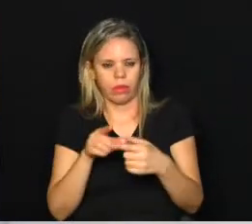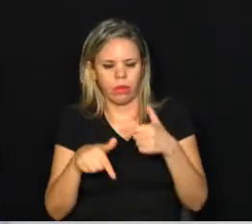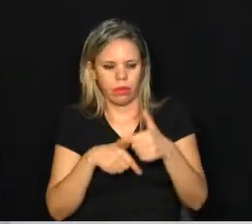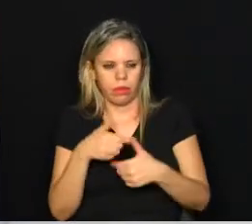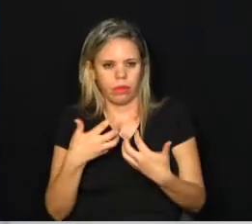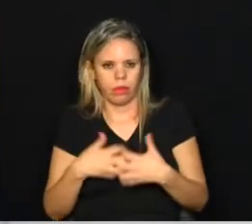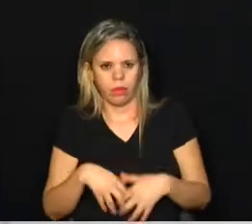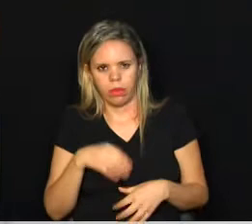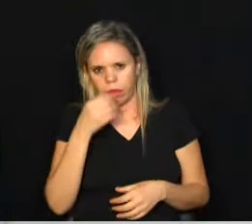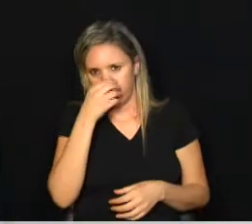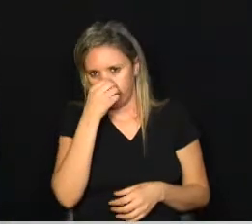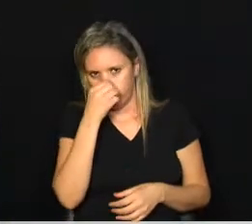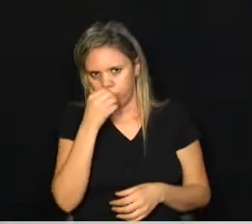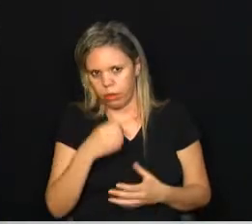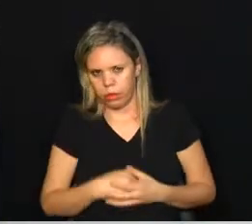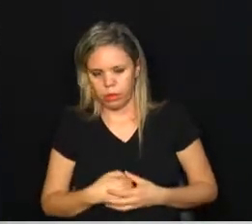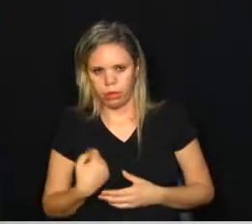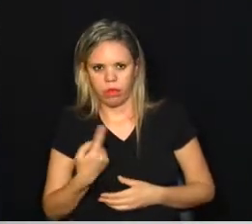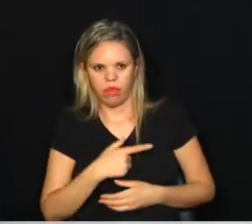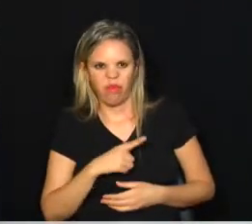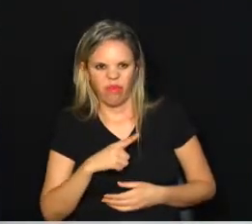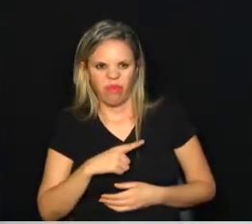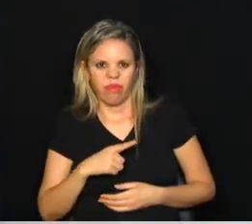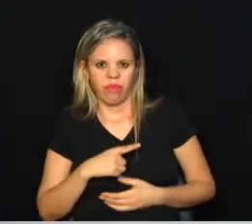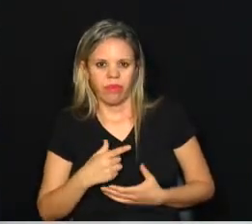né? E nós temos